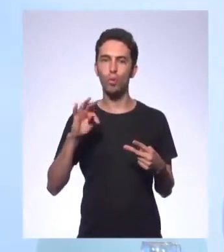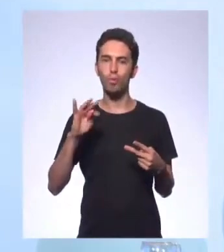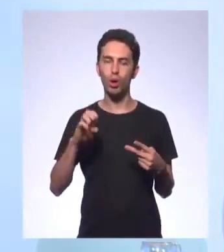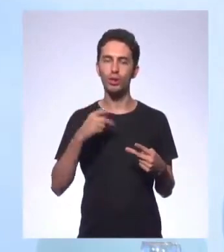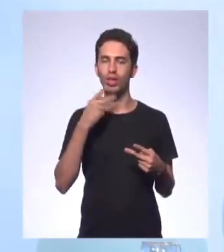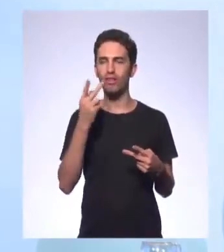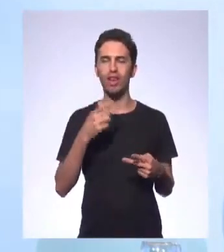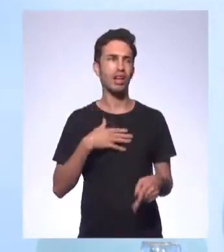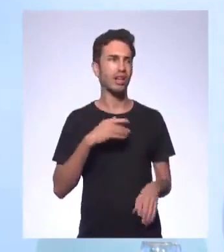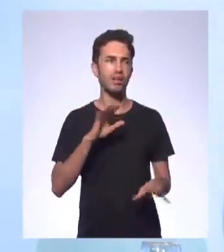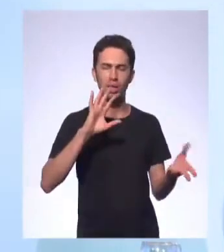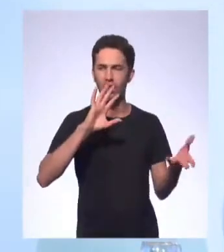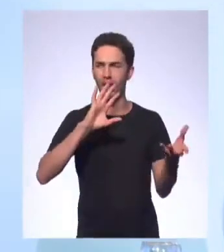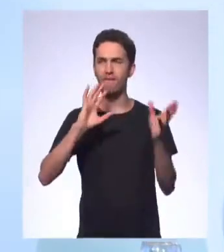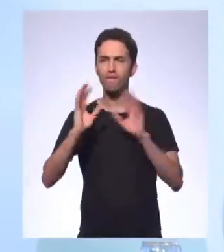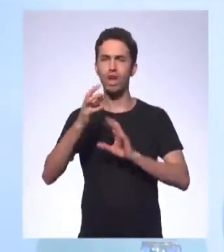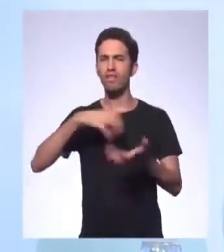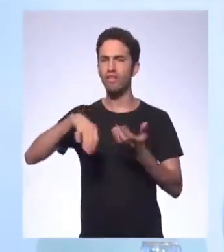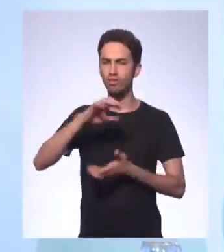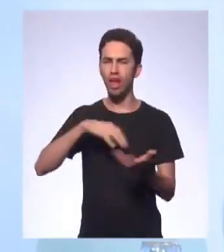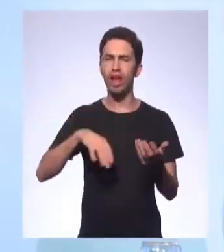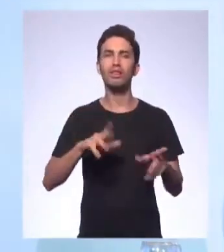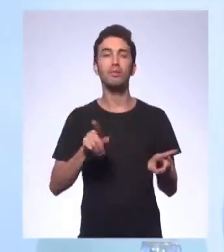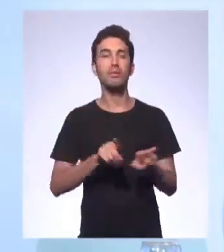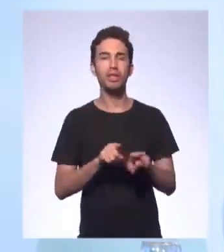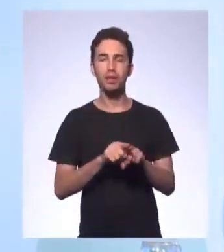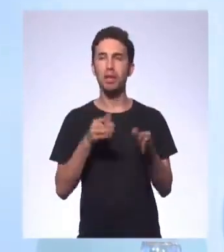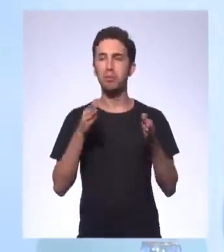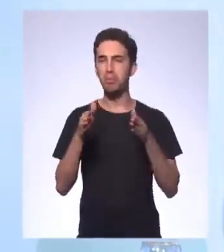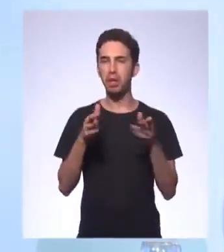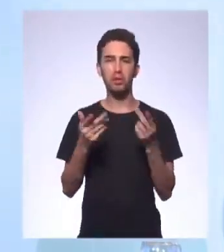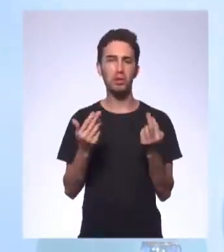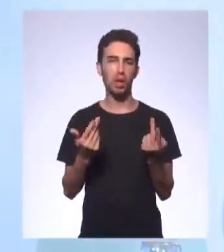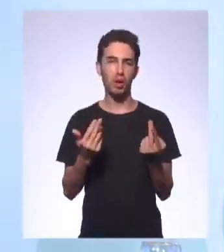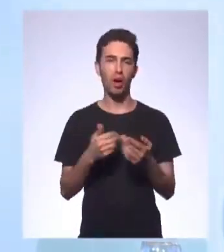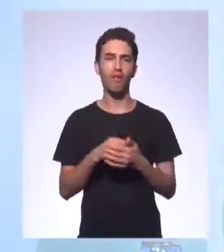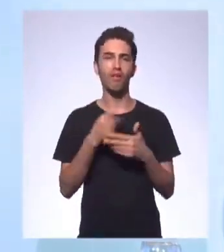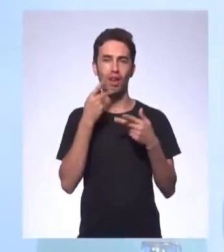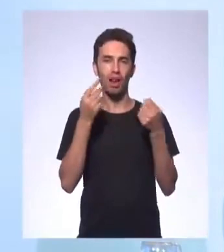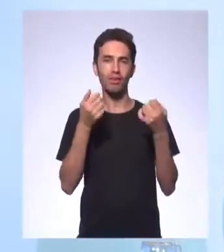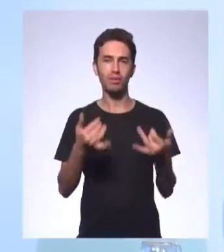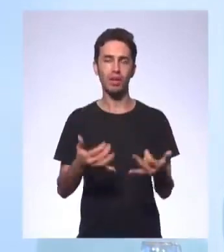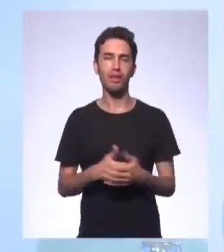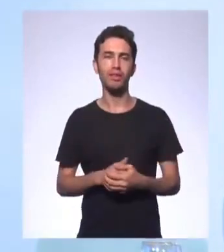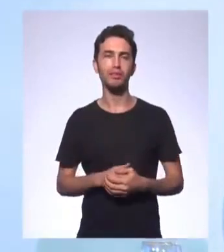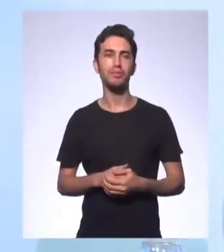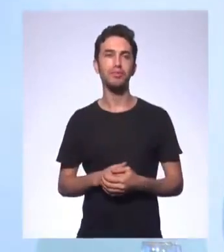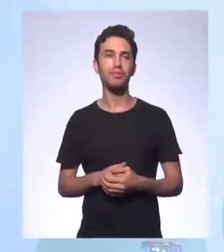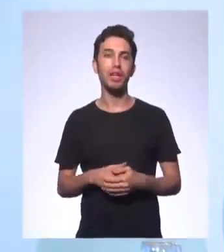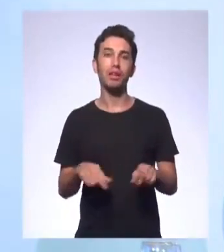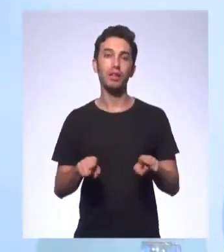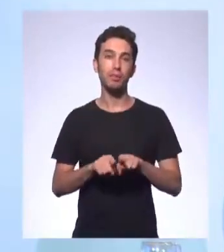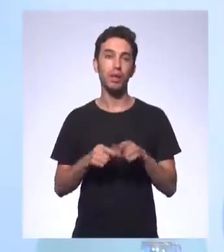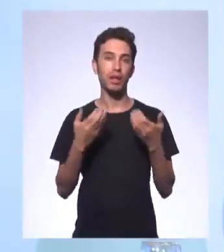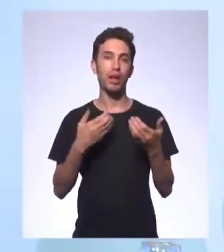ela mais resiliente, enfim. Mas viviam numa mesma época. Eu quero abrir aspas aqui, para